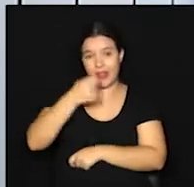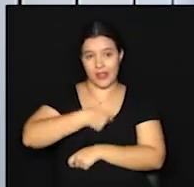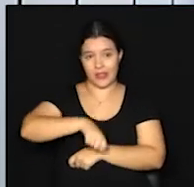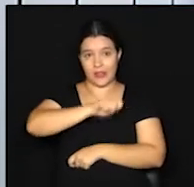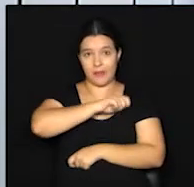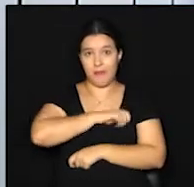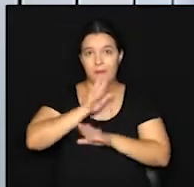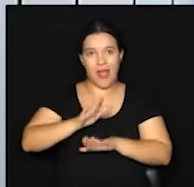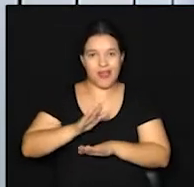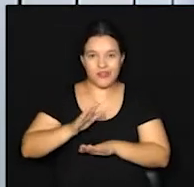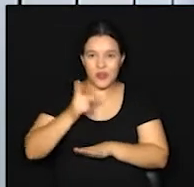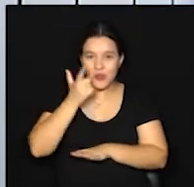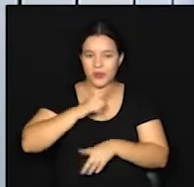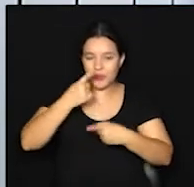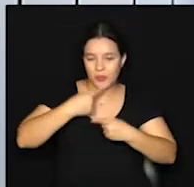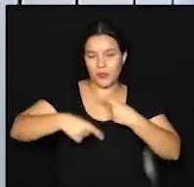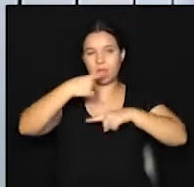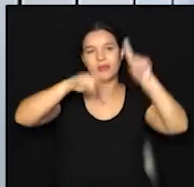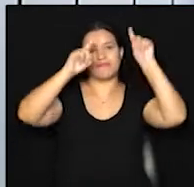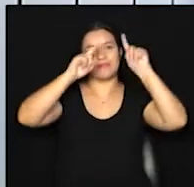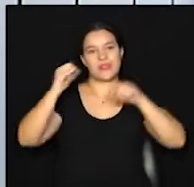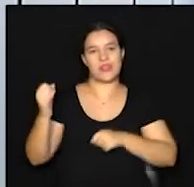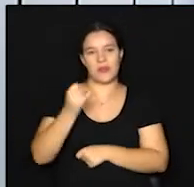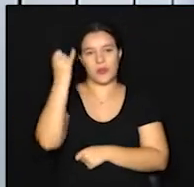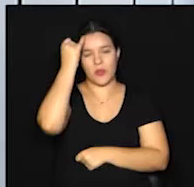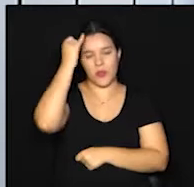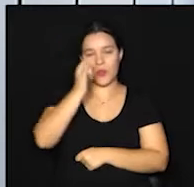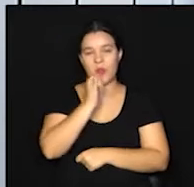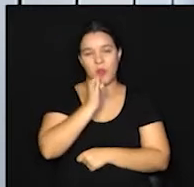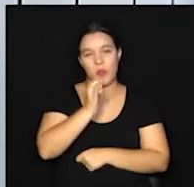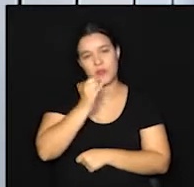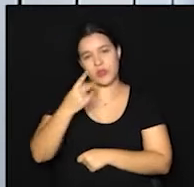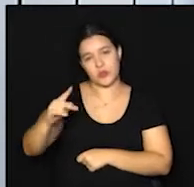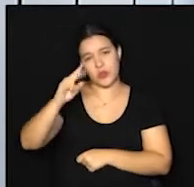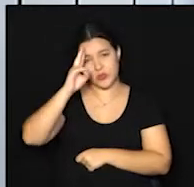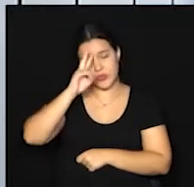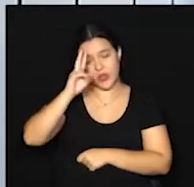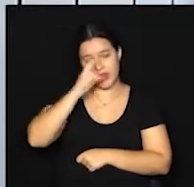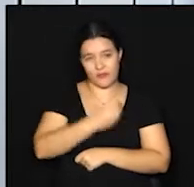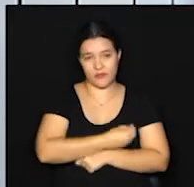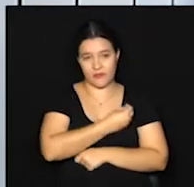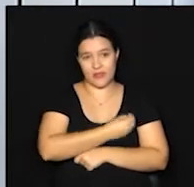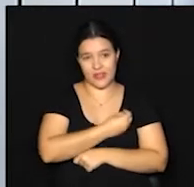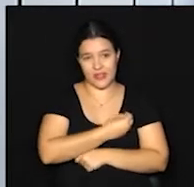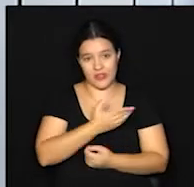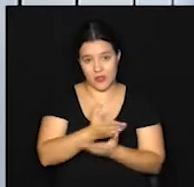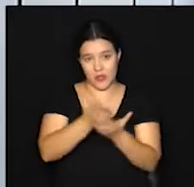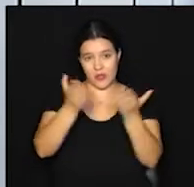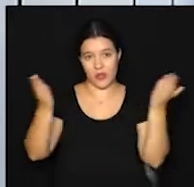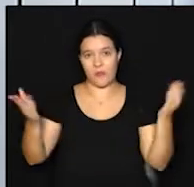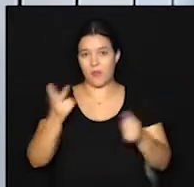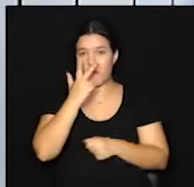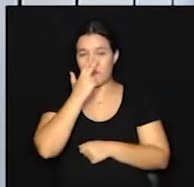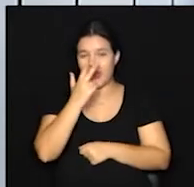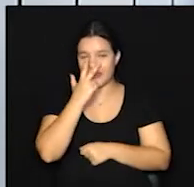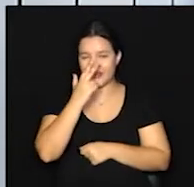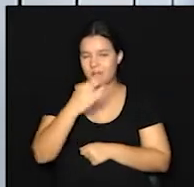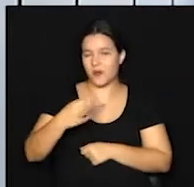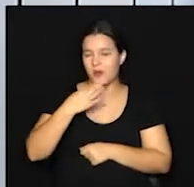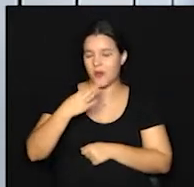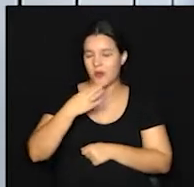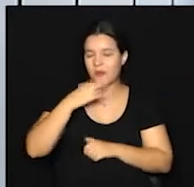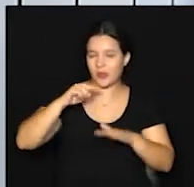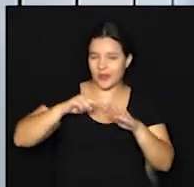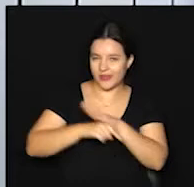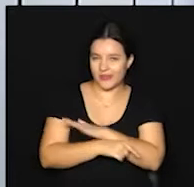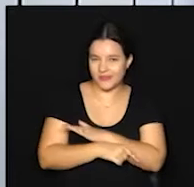que é o mais importante. Para contar a história de vida e que você aí de casa pode se enxergar ou conhecer